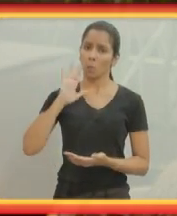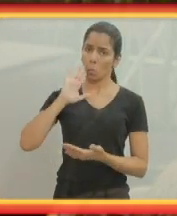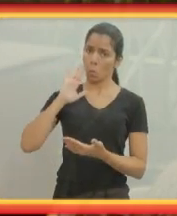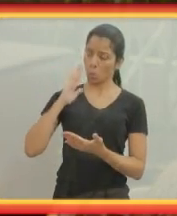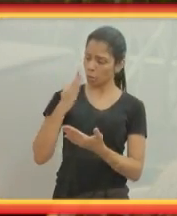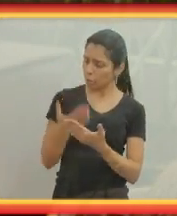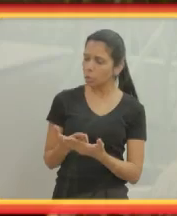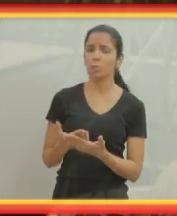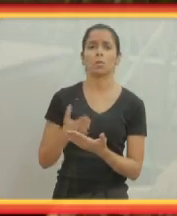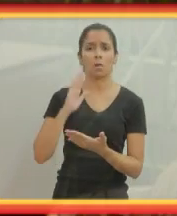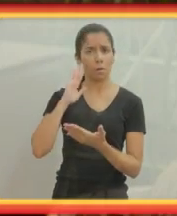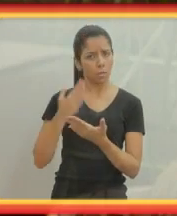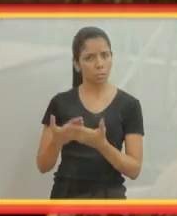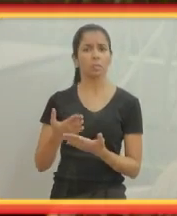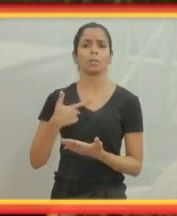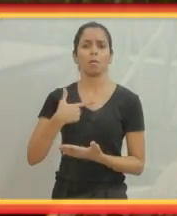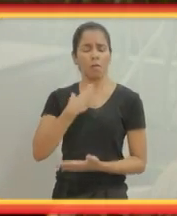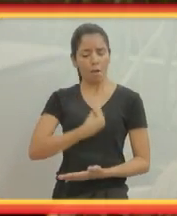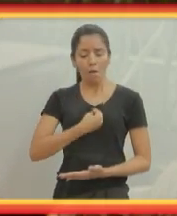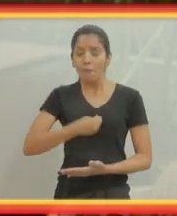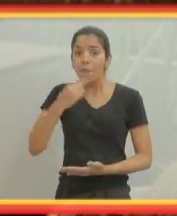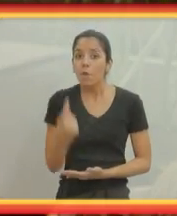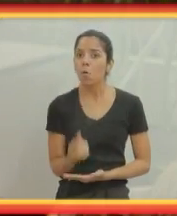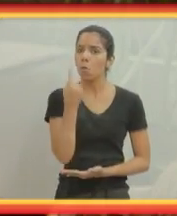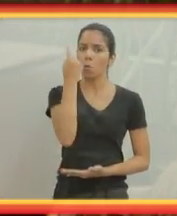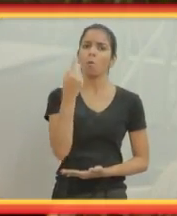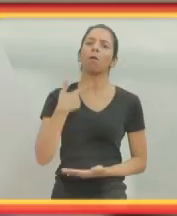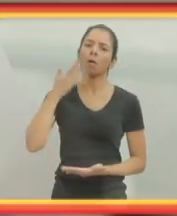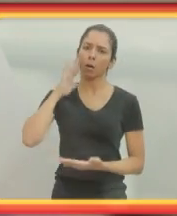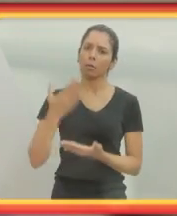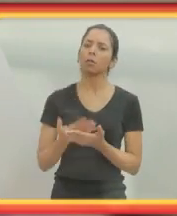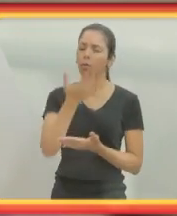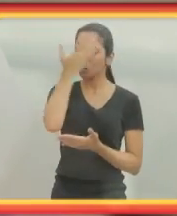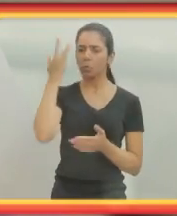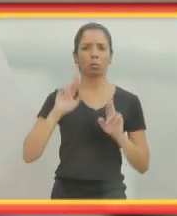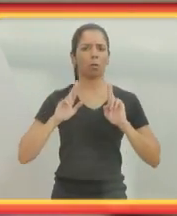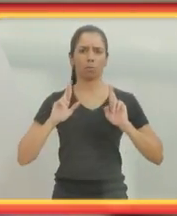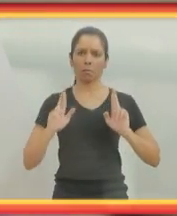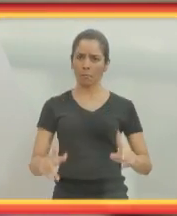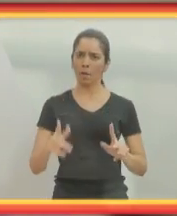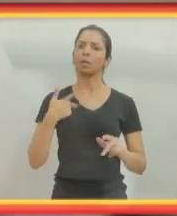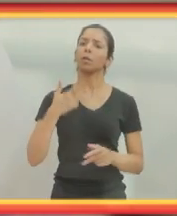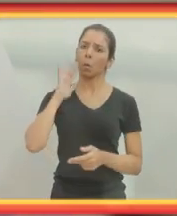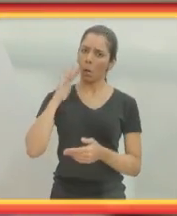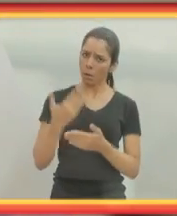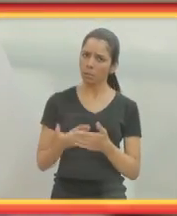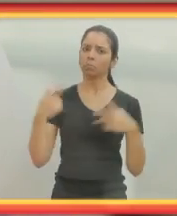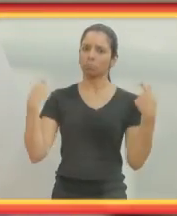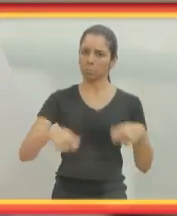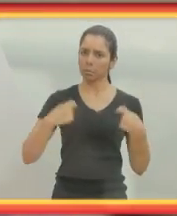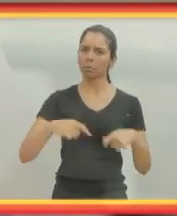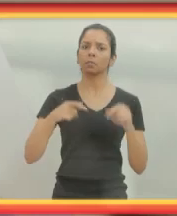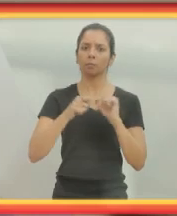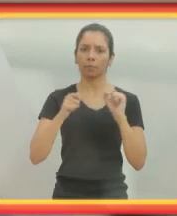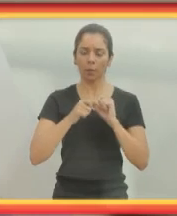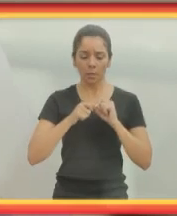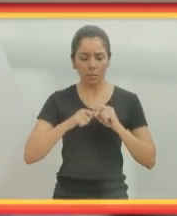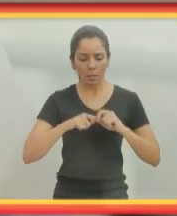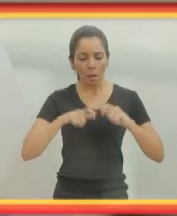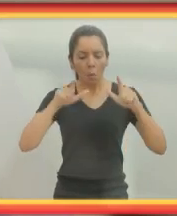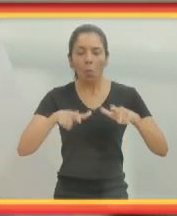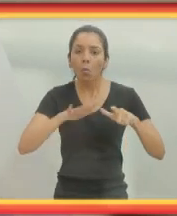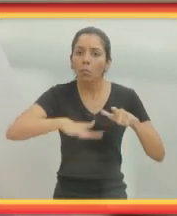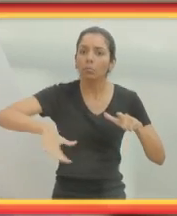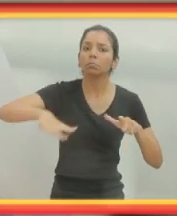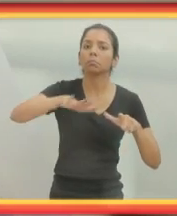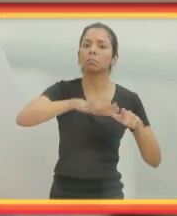individuais, né? Assim, eu acredito nisso, eu acho que a vida é única, eu acredito que as pessoas são diferentes, eu acredito que é preciso